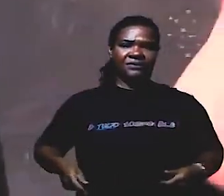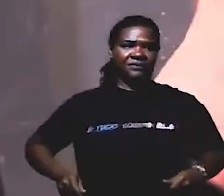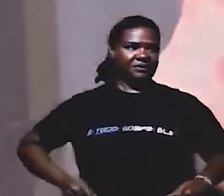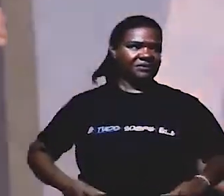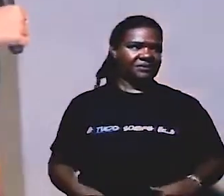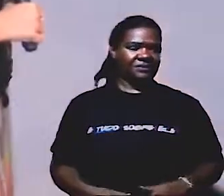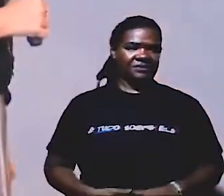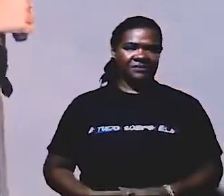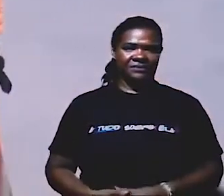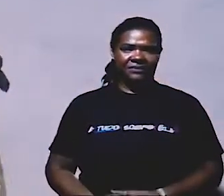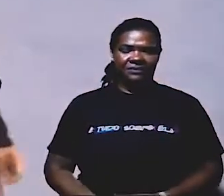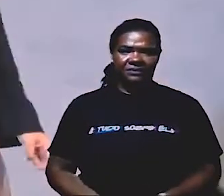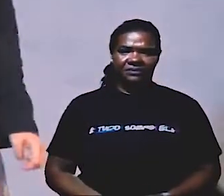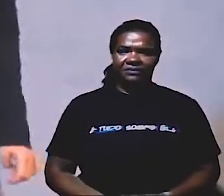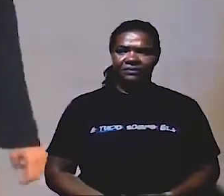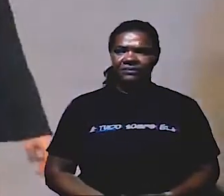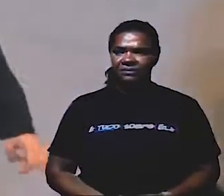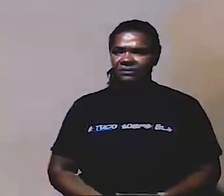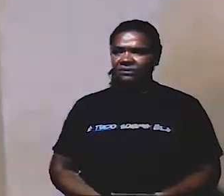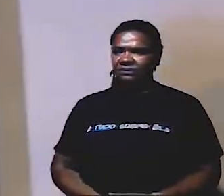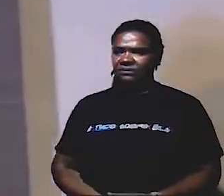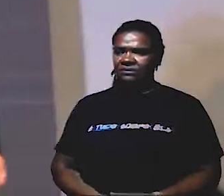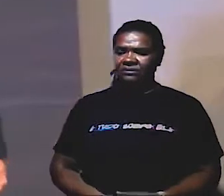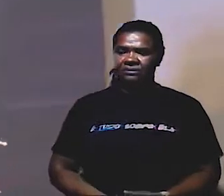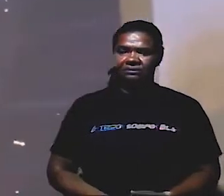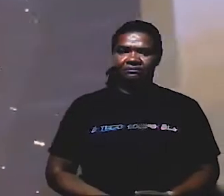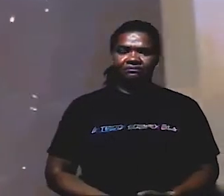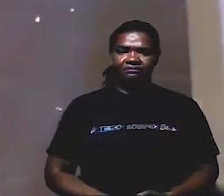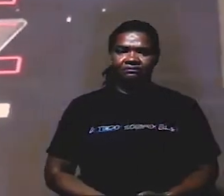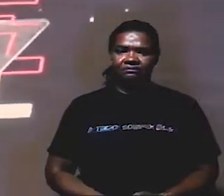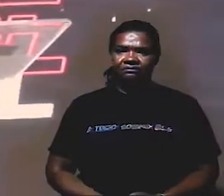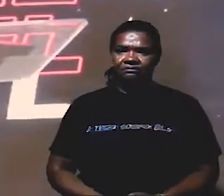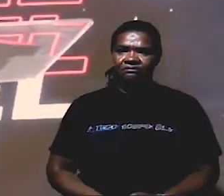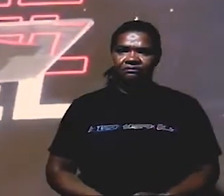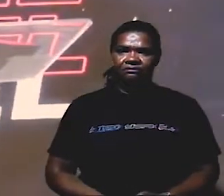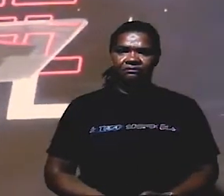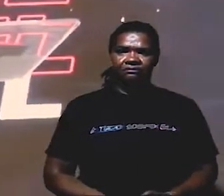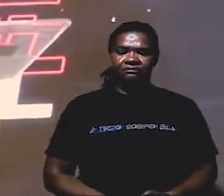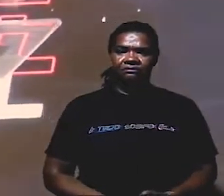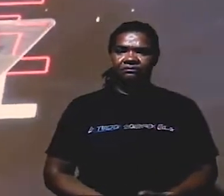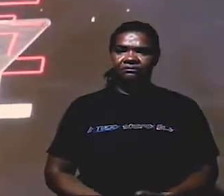Rebaixo e maia. De que andasso e que andé.